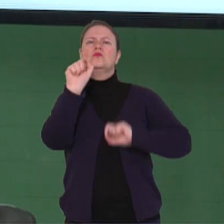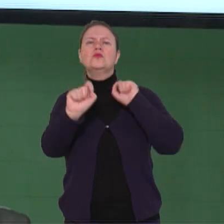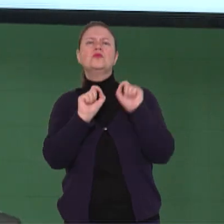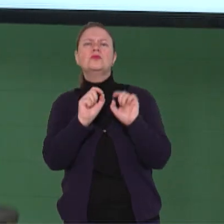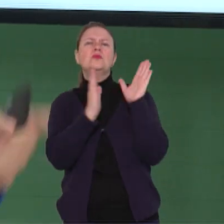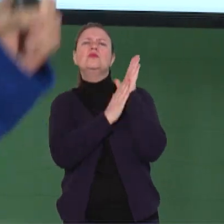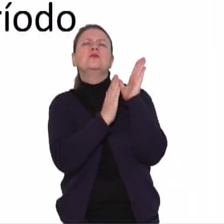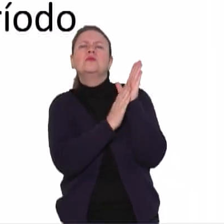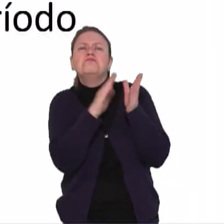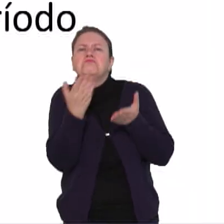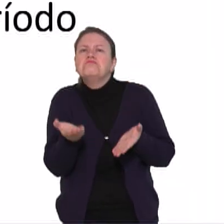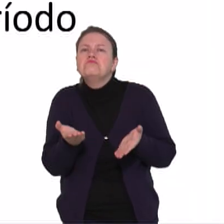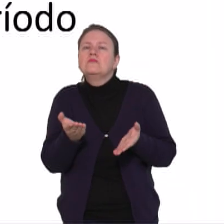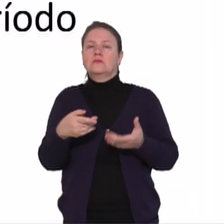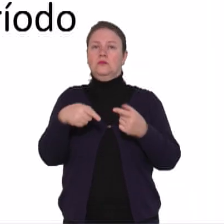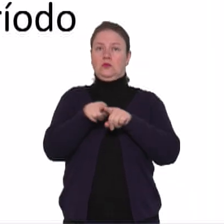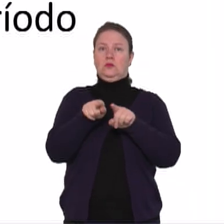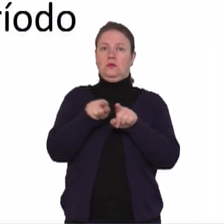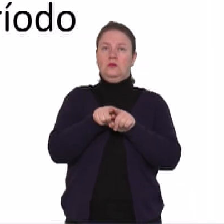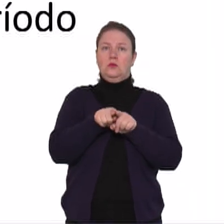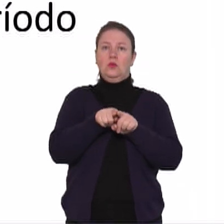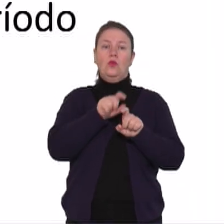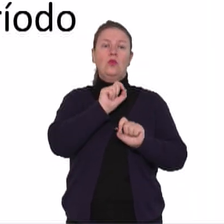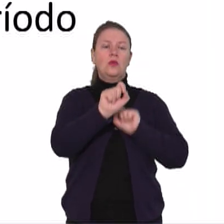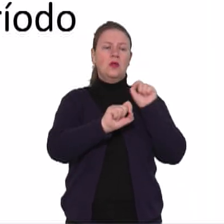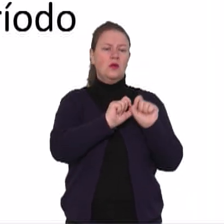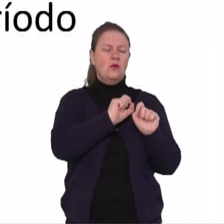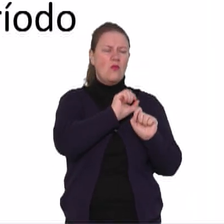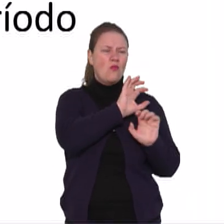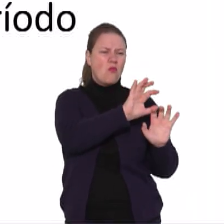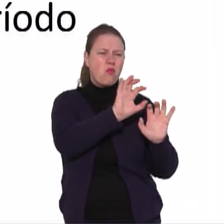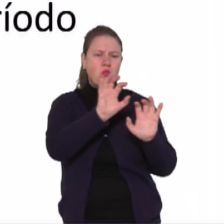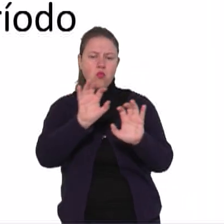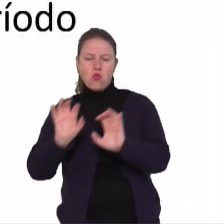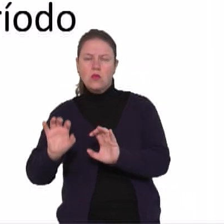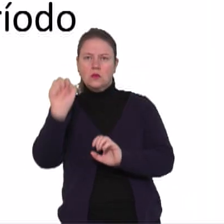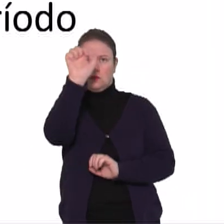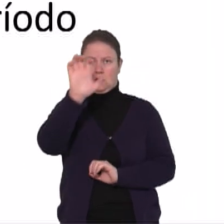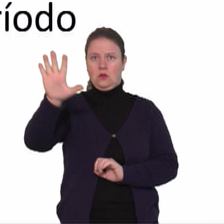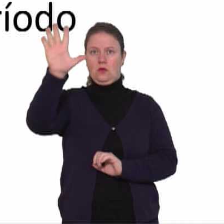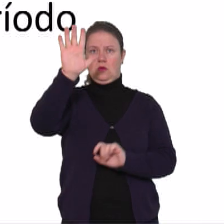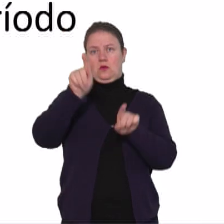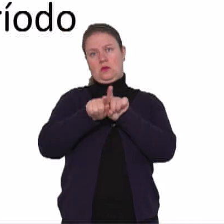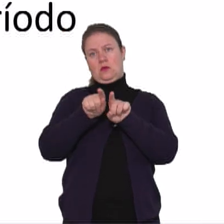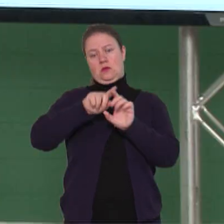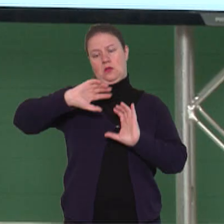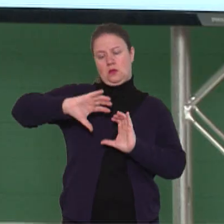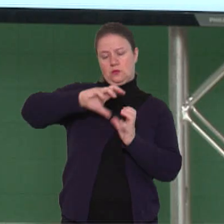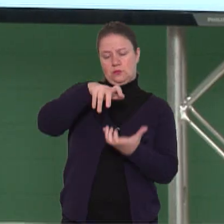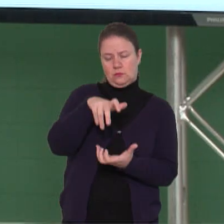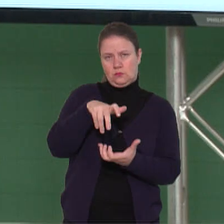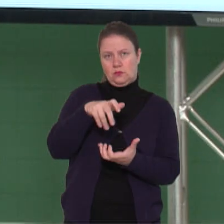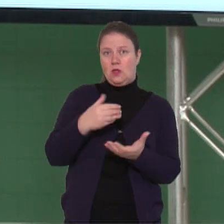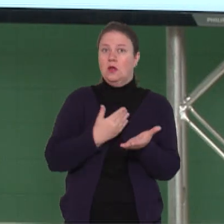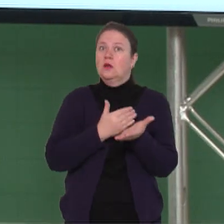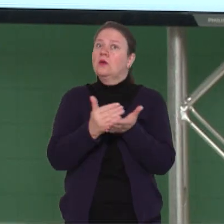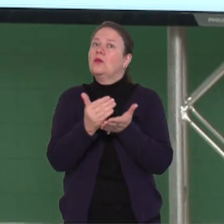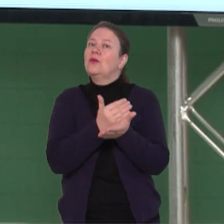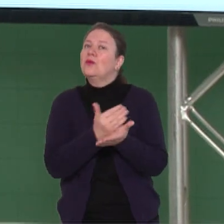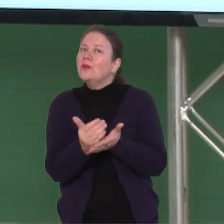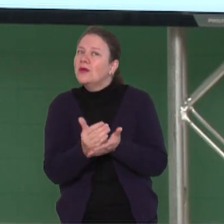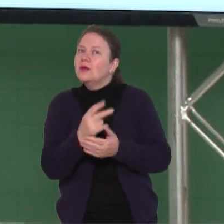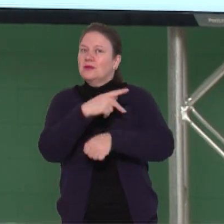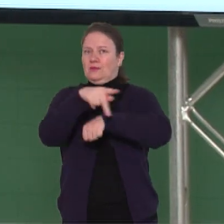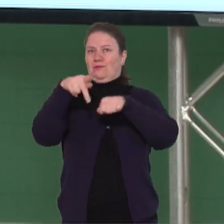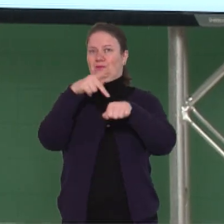dessa revolução e seus desdobramentos na Europa e no mundo. Como vocês sabem, a Revolução Francesa ela vai ocorrer na França, mas ela tem um